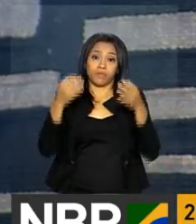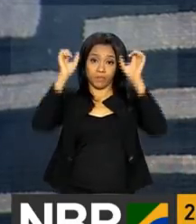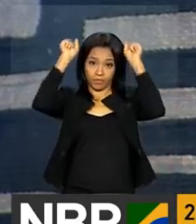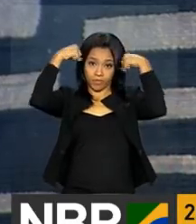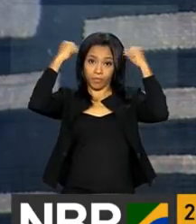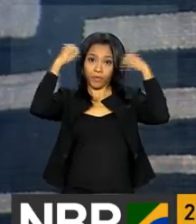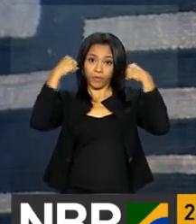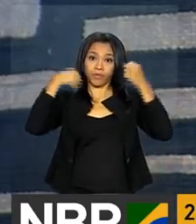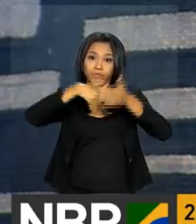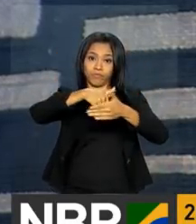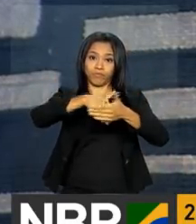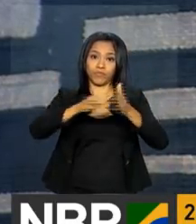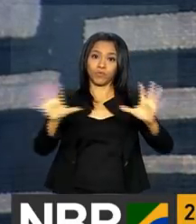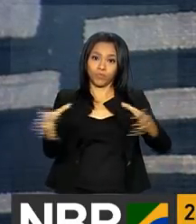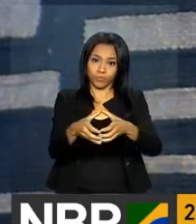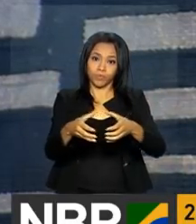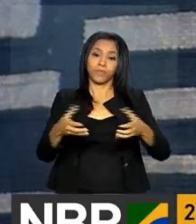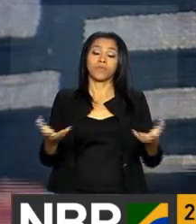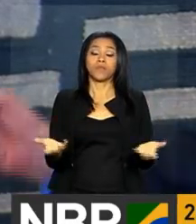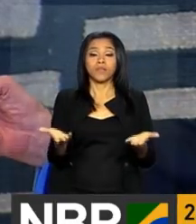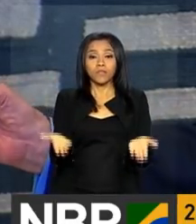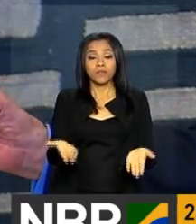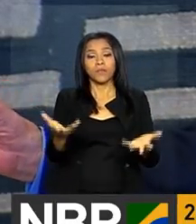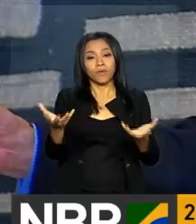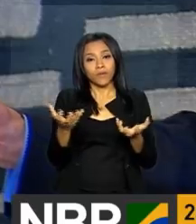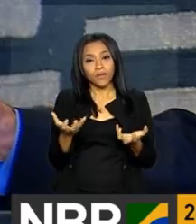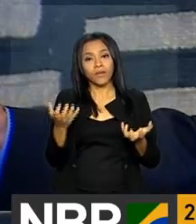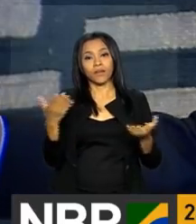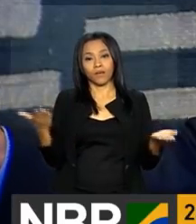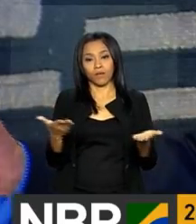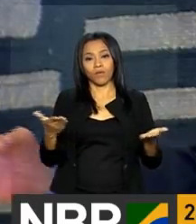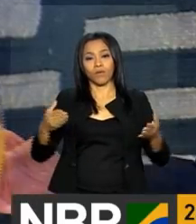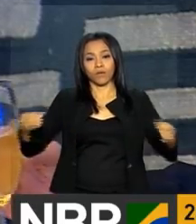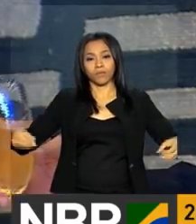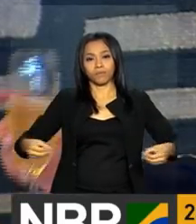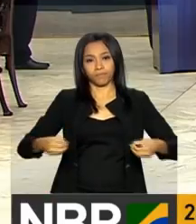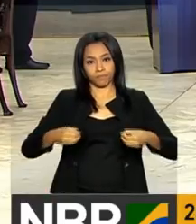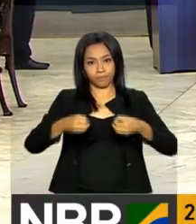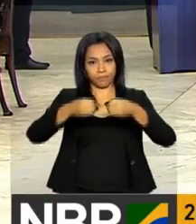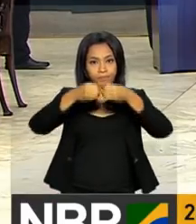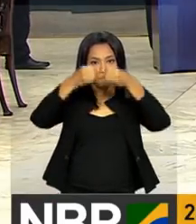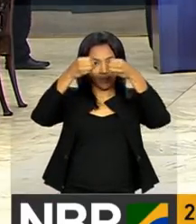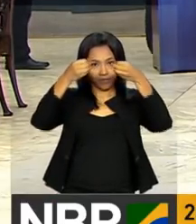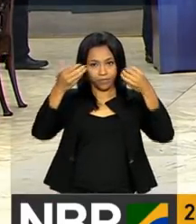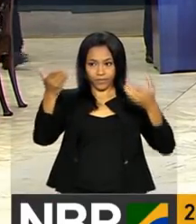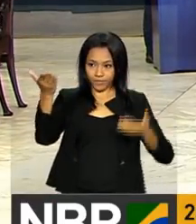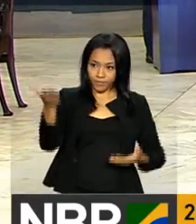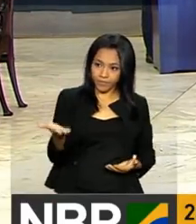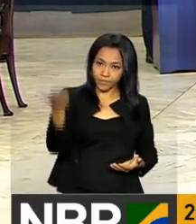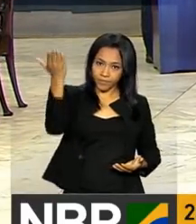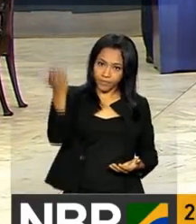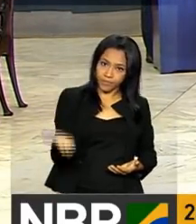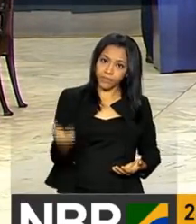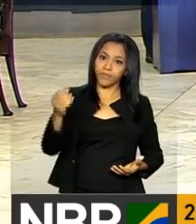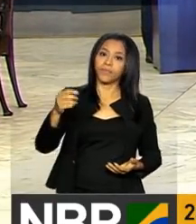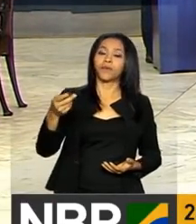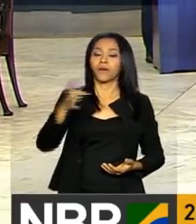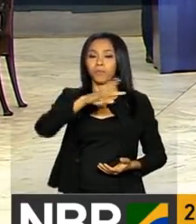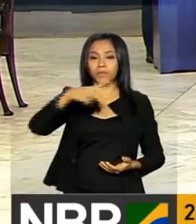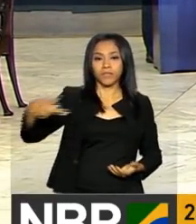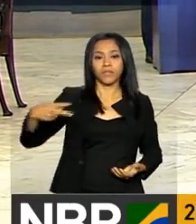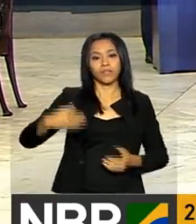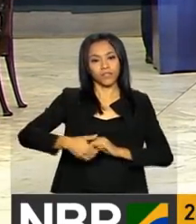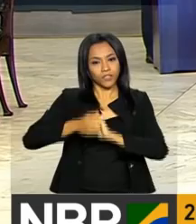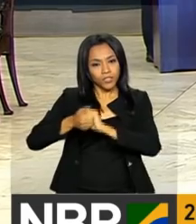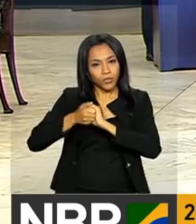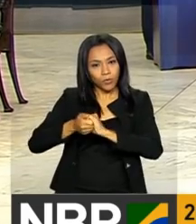que eu quero fazer um brinde ao presidente Santos e cumprimentar a toda a